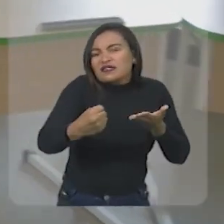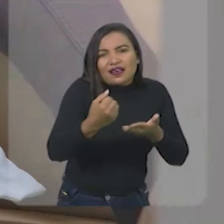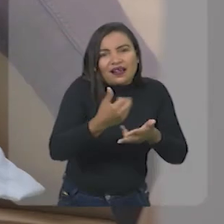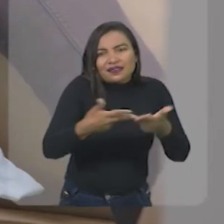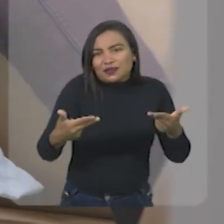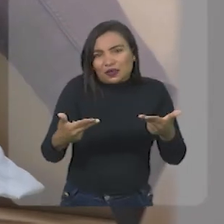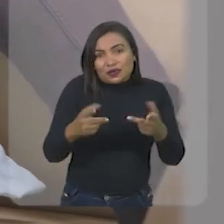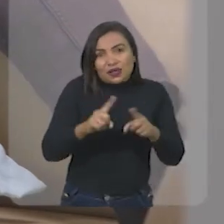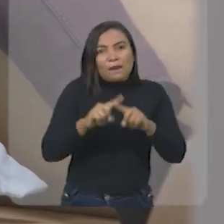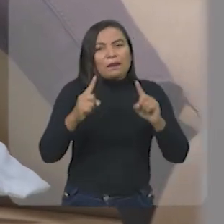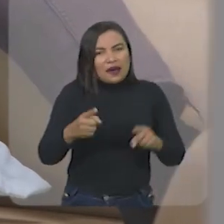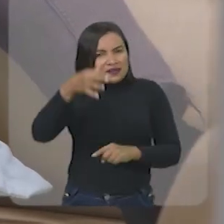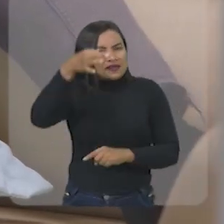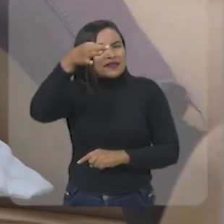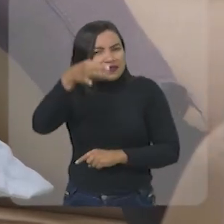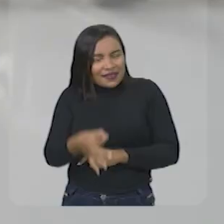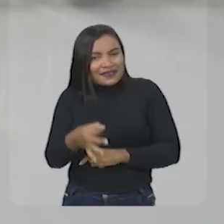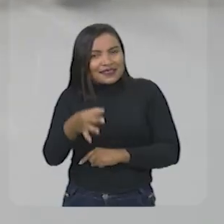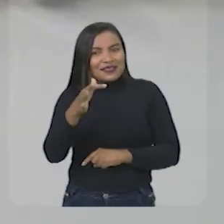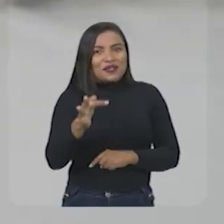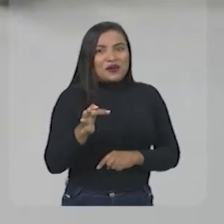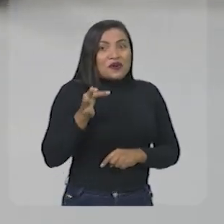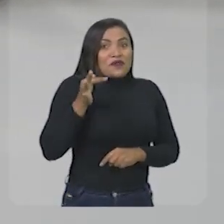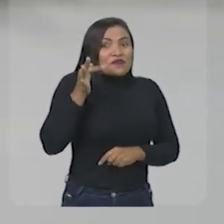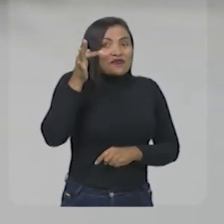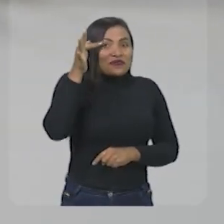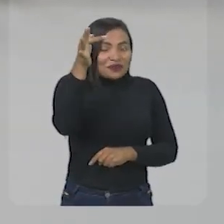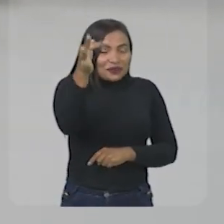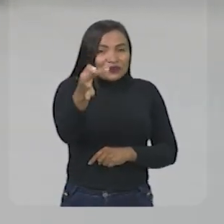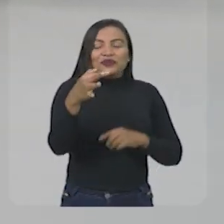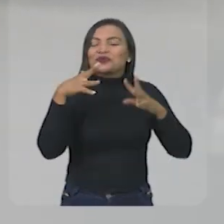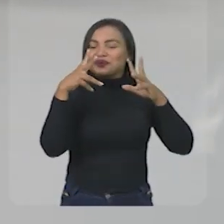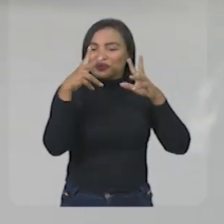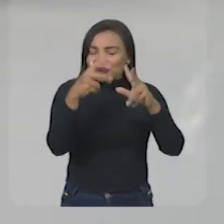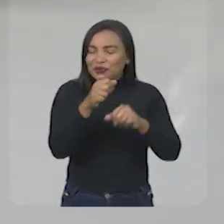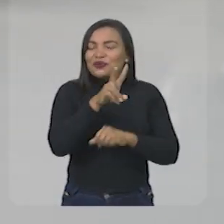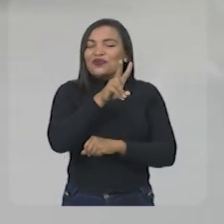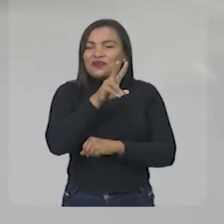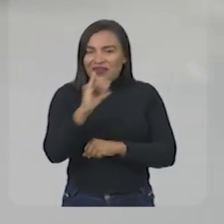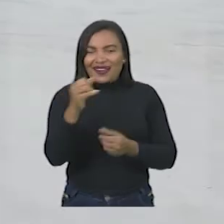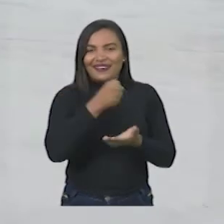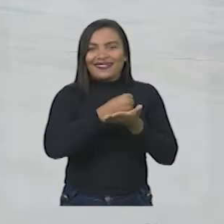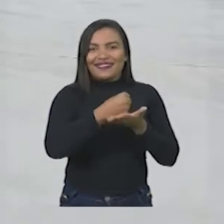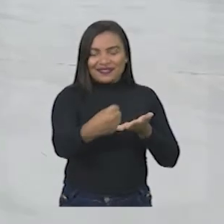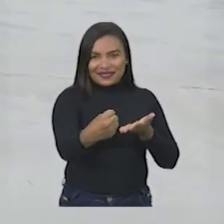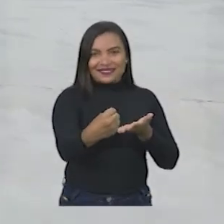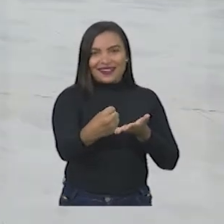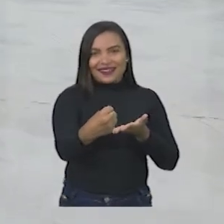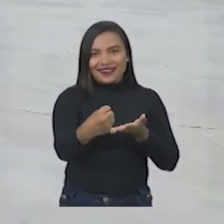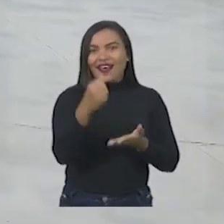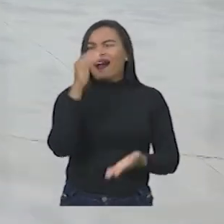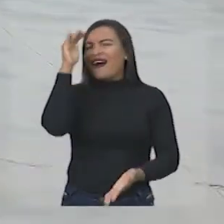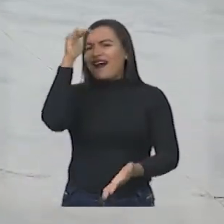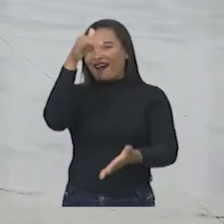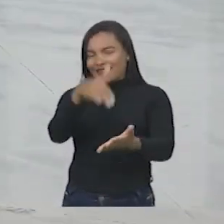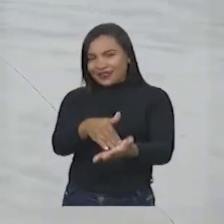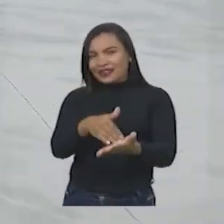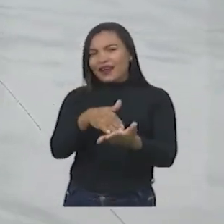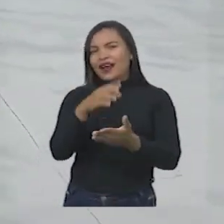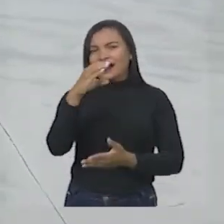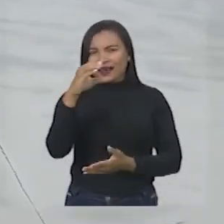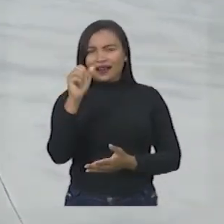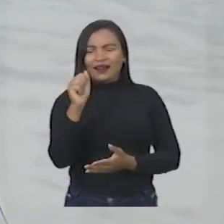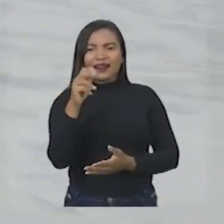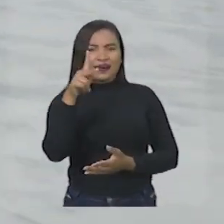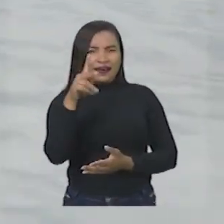menos ter uma certeza, a de que um dia tudo isso vai passar. E até lá, a CAPES e a